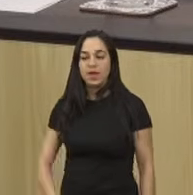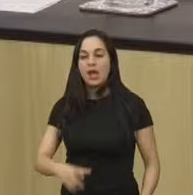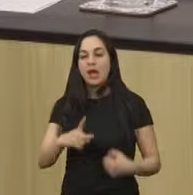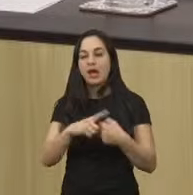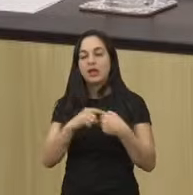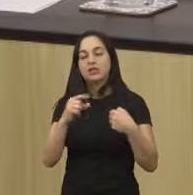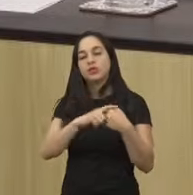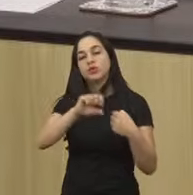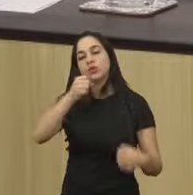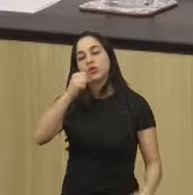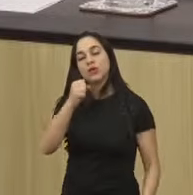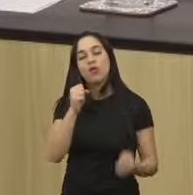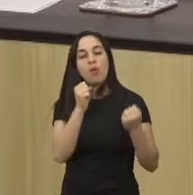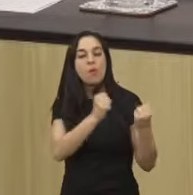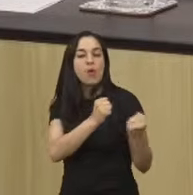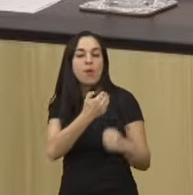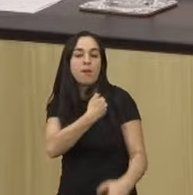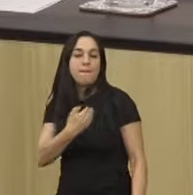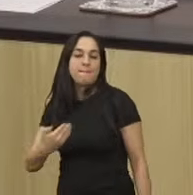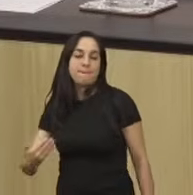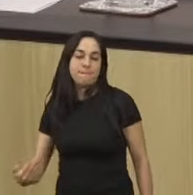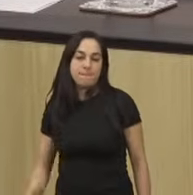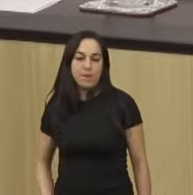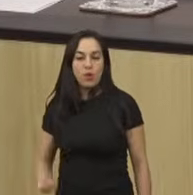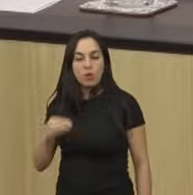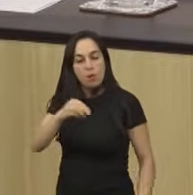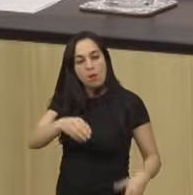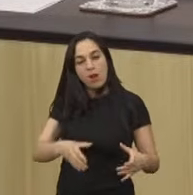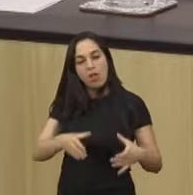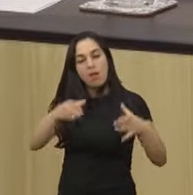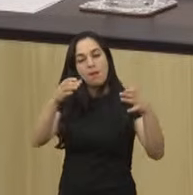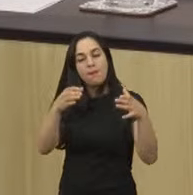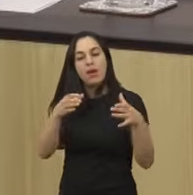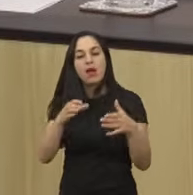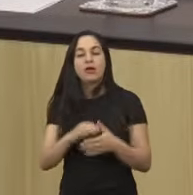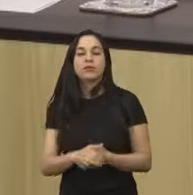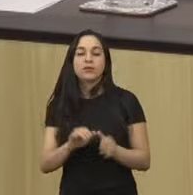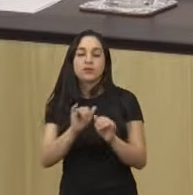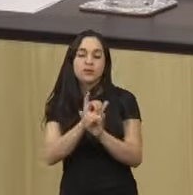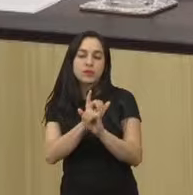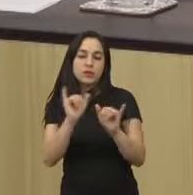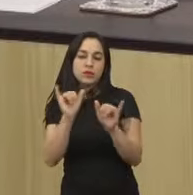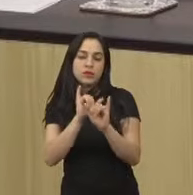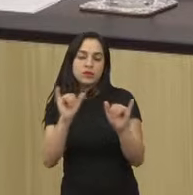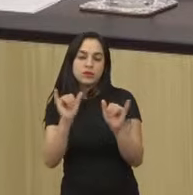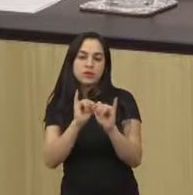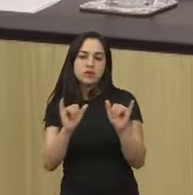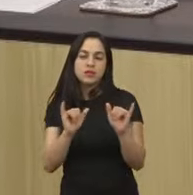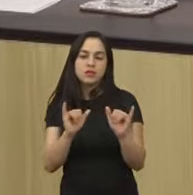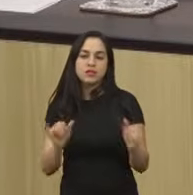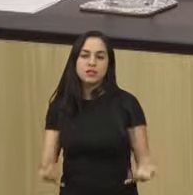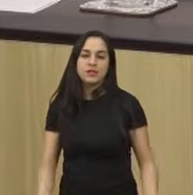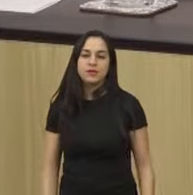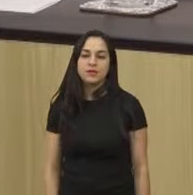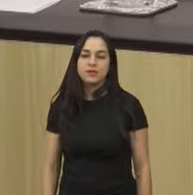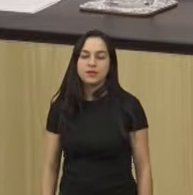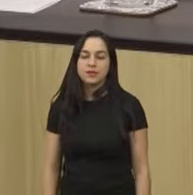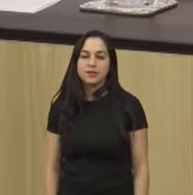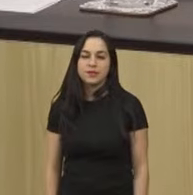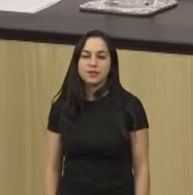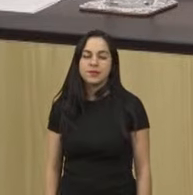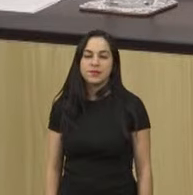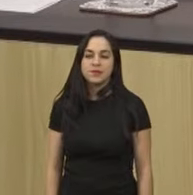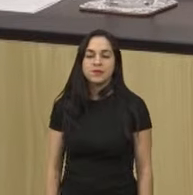8º. O poder público municipal, através de publicações e de edital, poderá